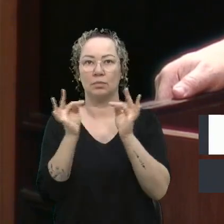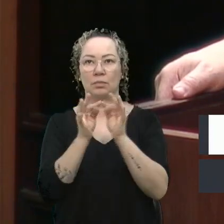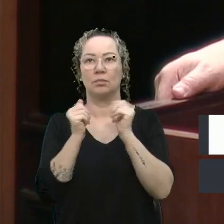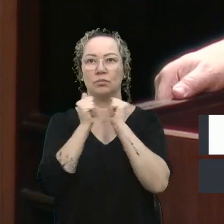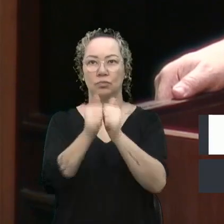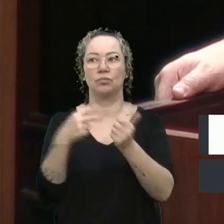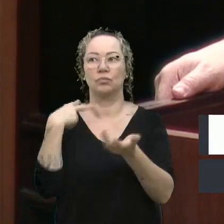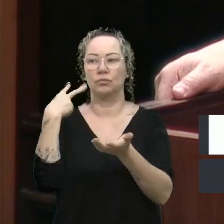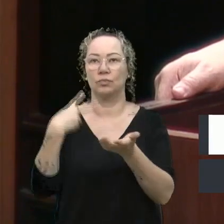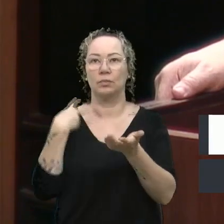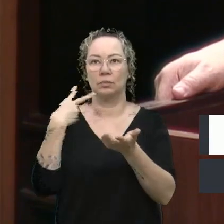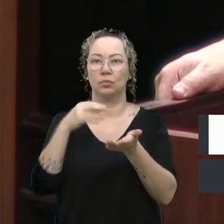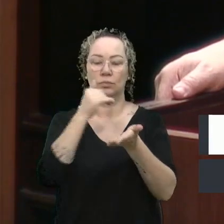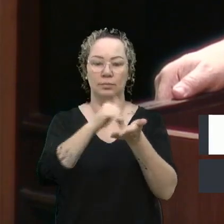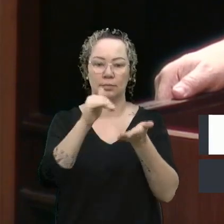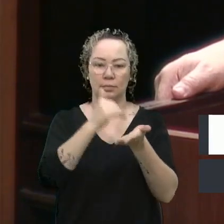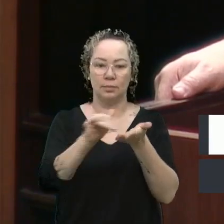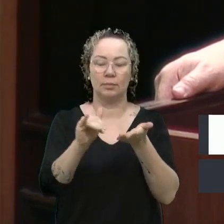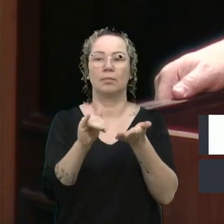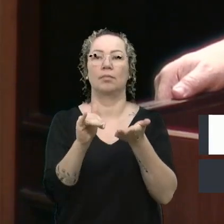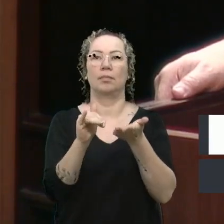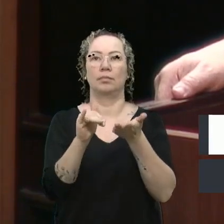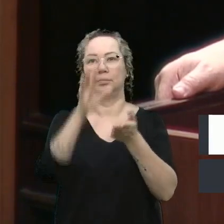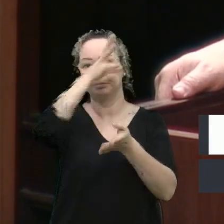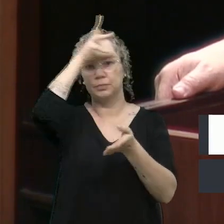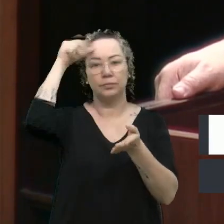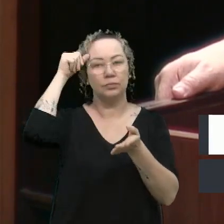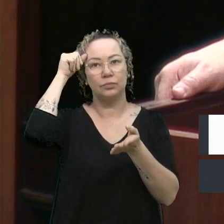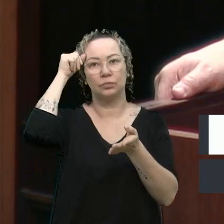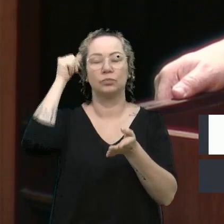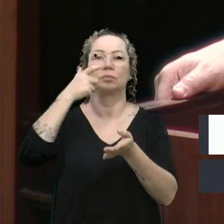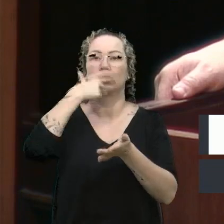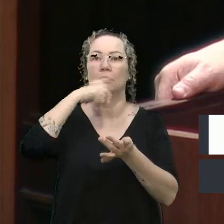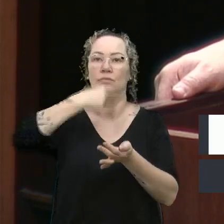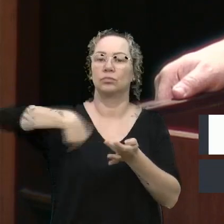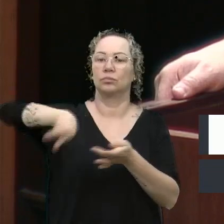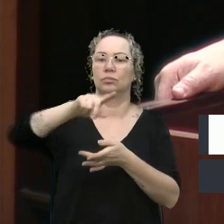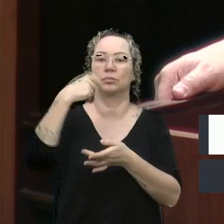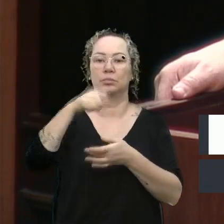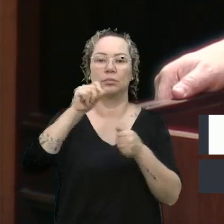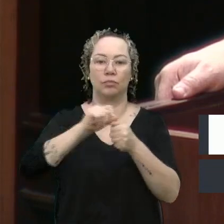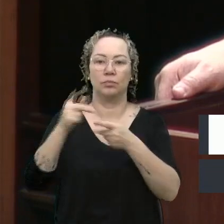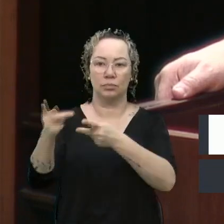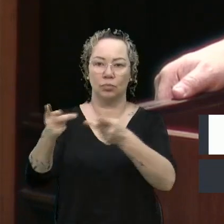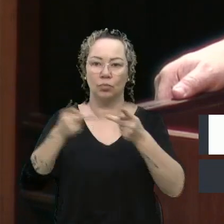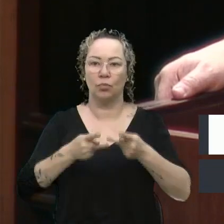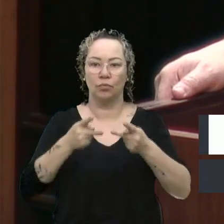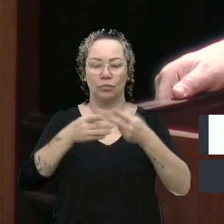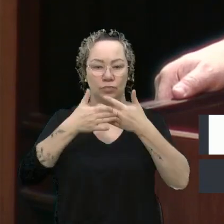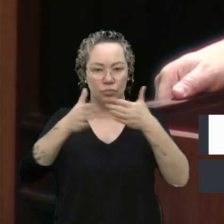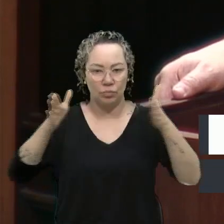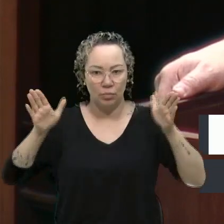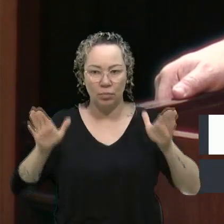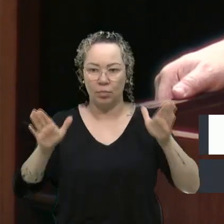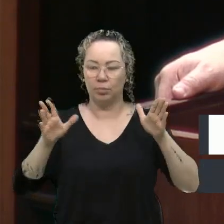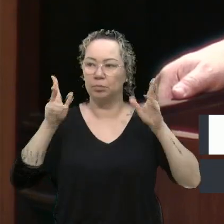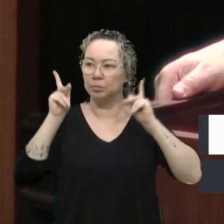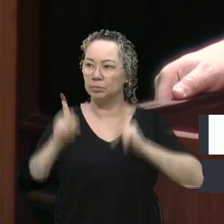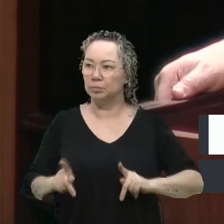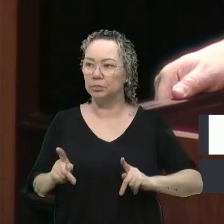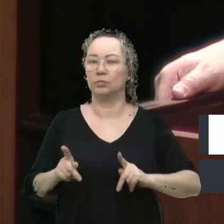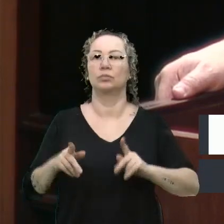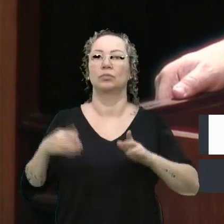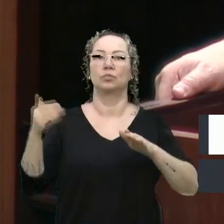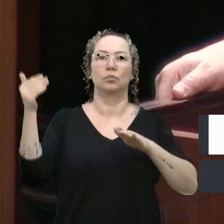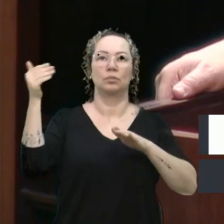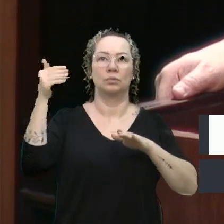vereadores, secretários, executivo. Acho que a gente tem que fazer um convite amplo para as autoridades de Caxias e